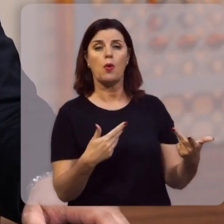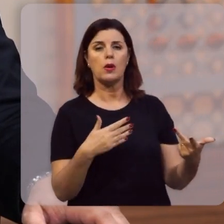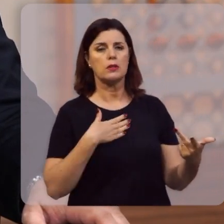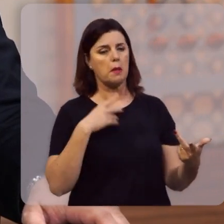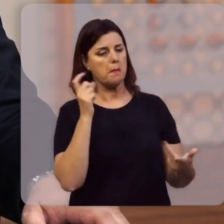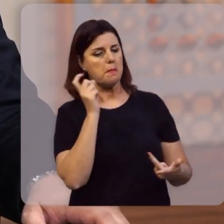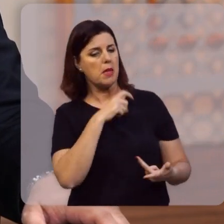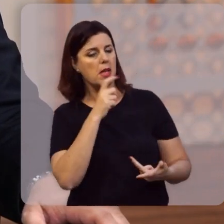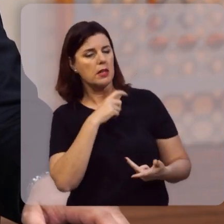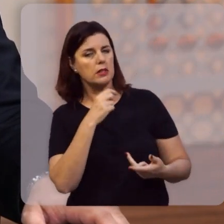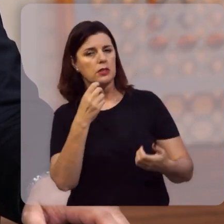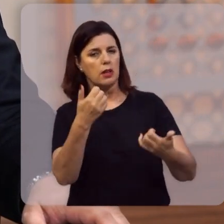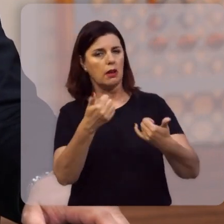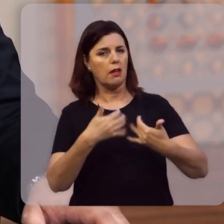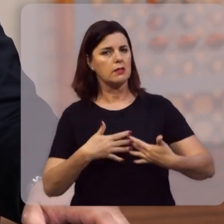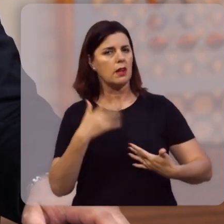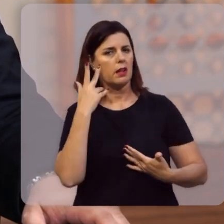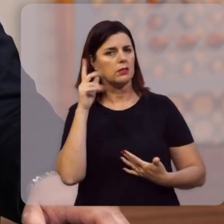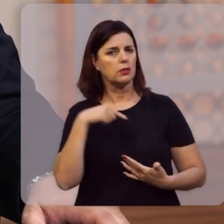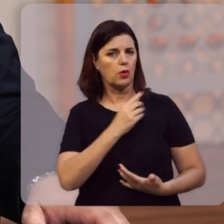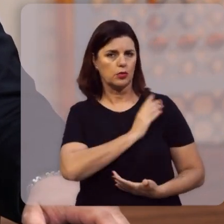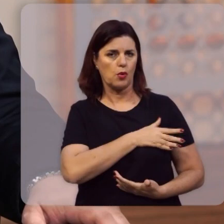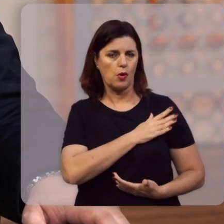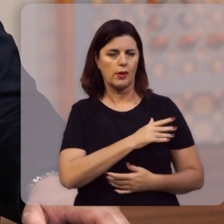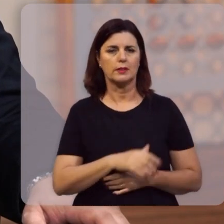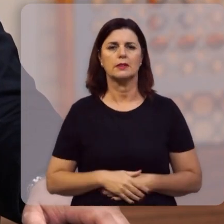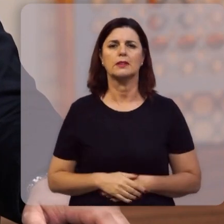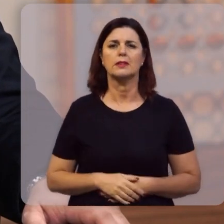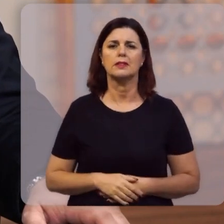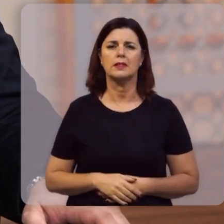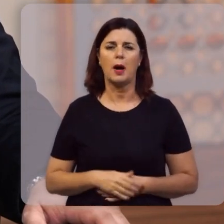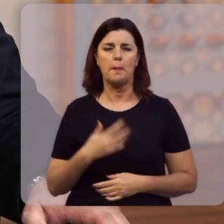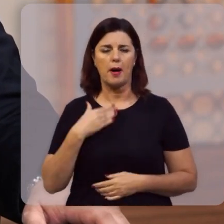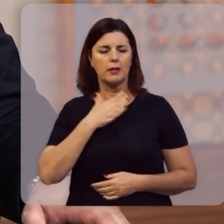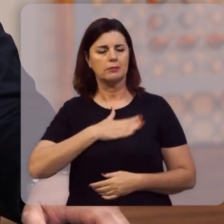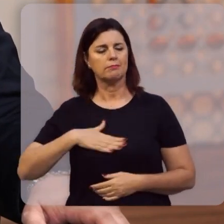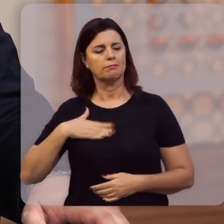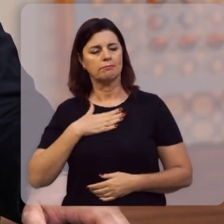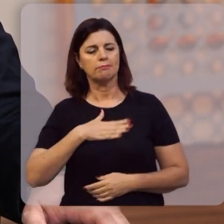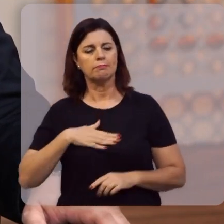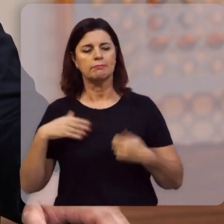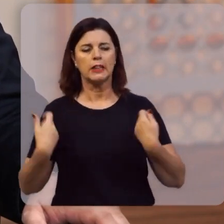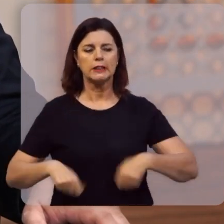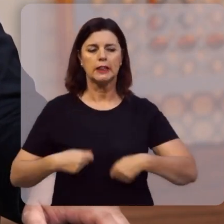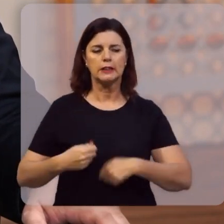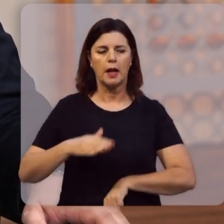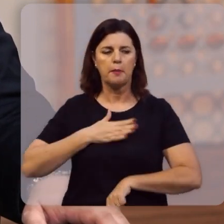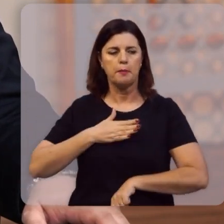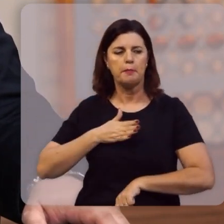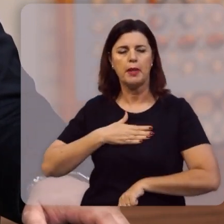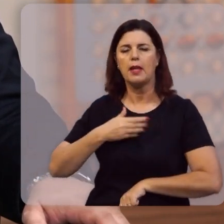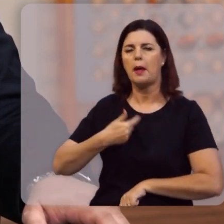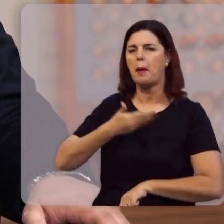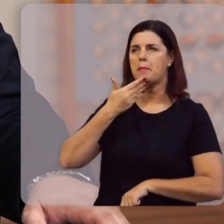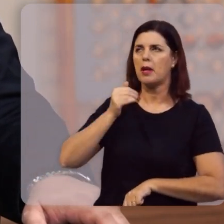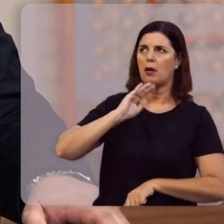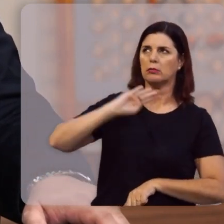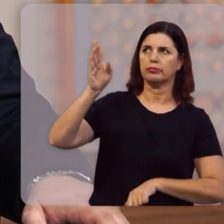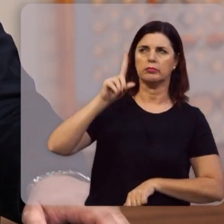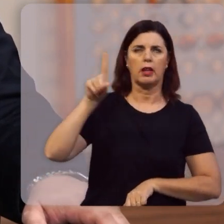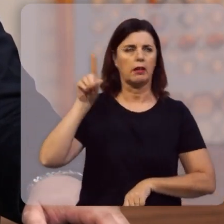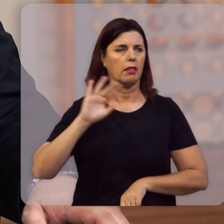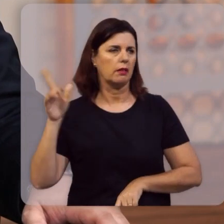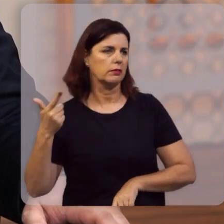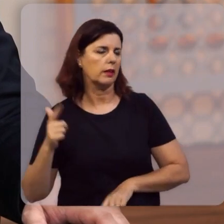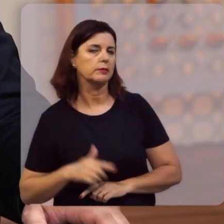a mentira que nos é pregada pelo nosso próprio coração, vai satisfazer as nossas necessidades mais